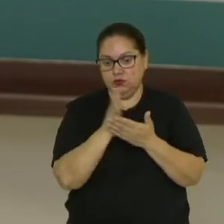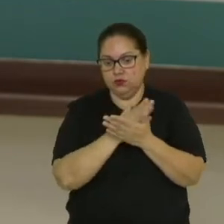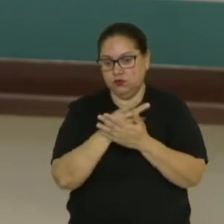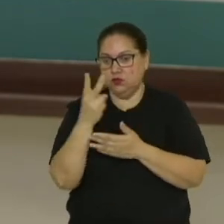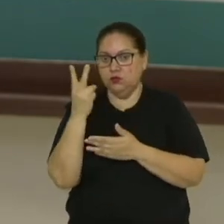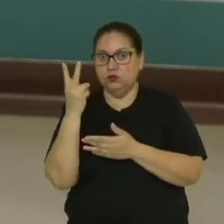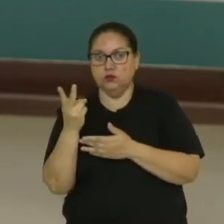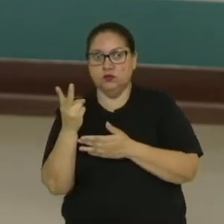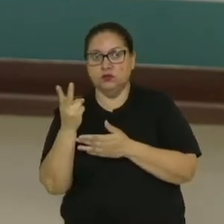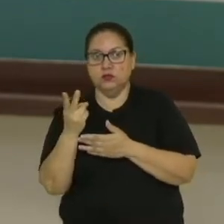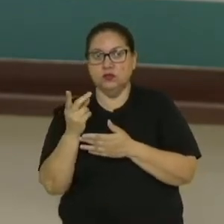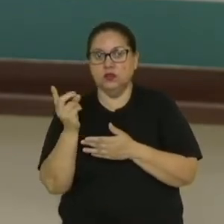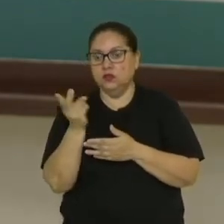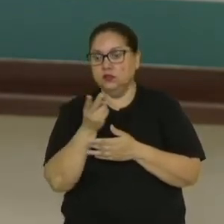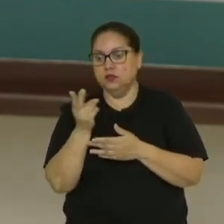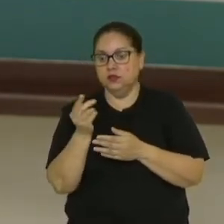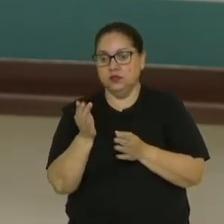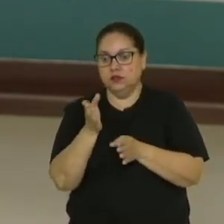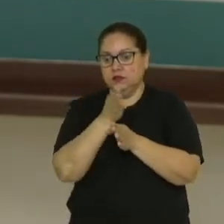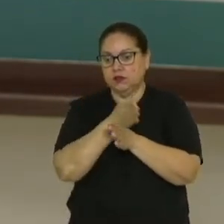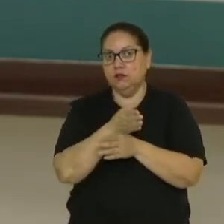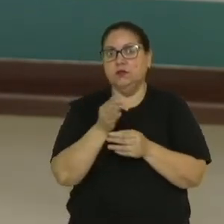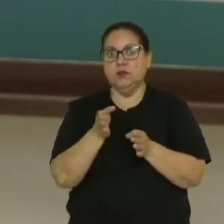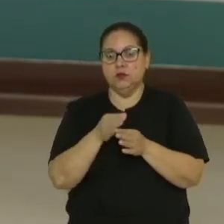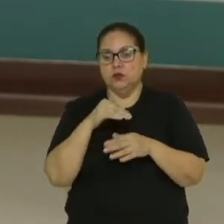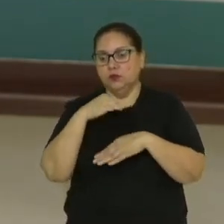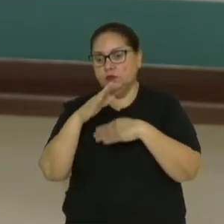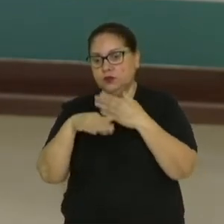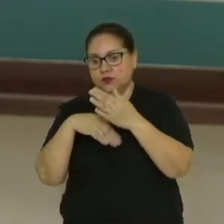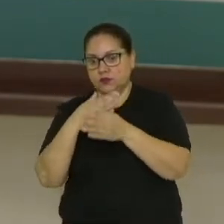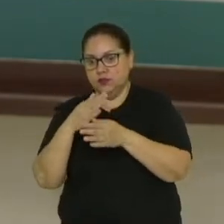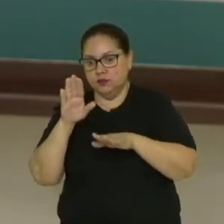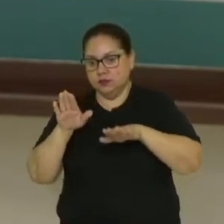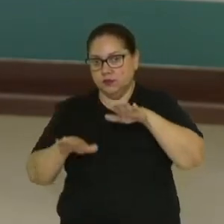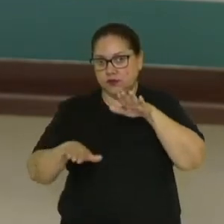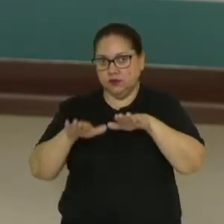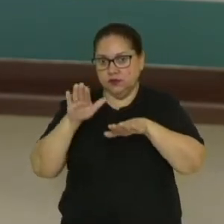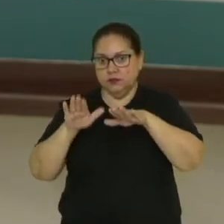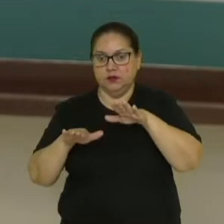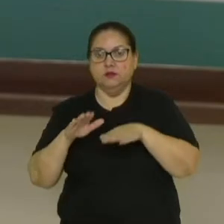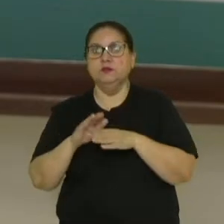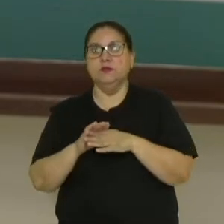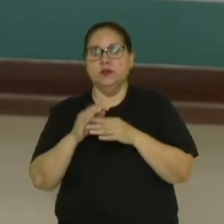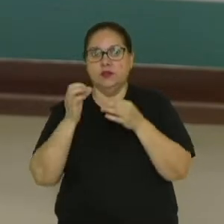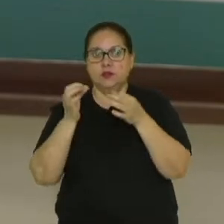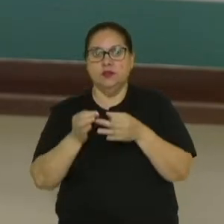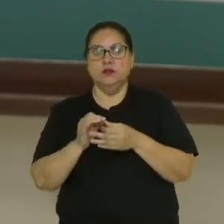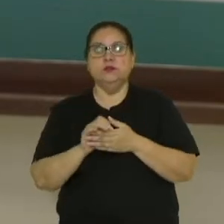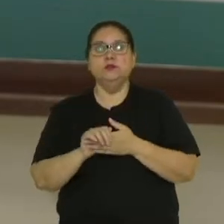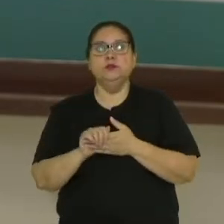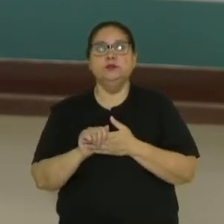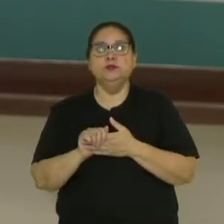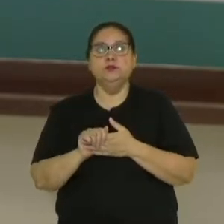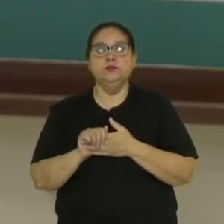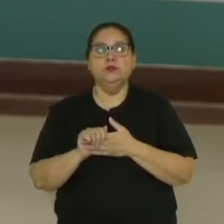duas. E os índices aqui na frente fazem parte do processo do balanceamento da reação, certo?